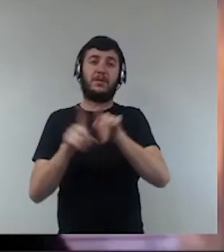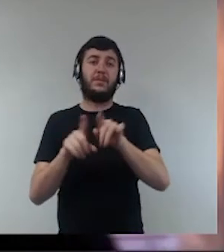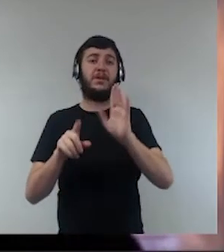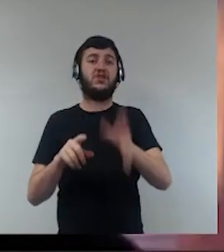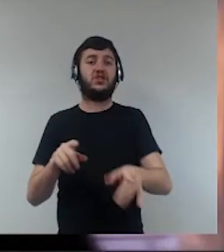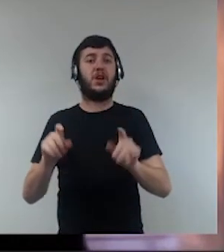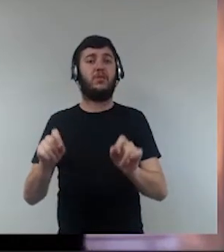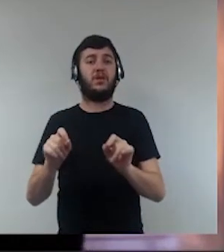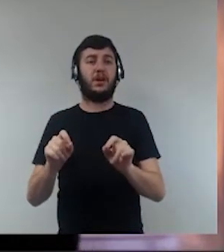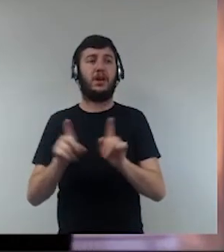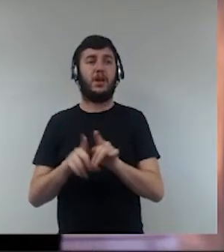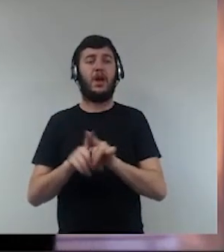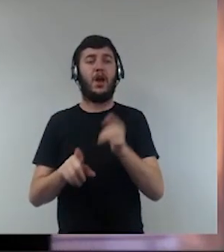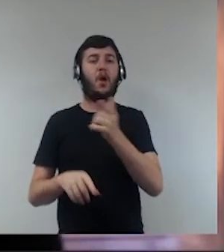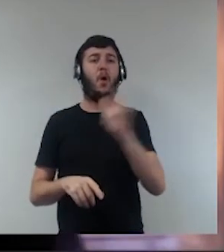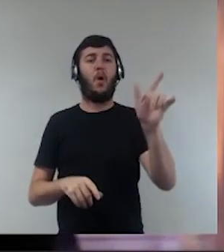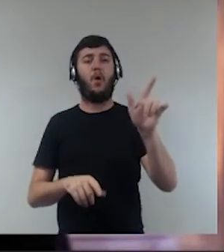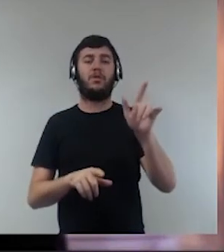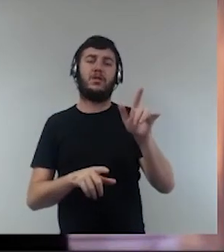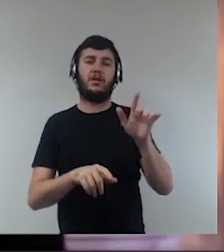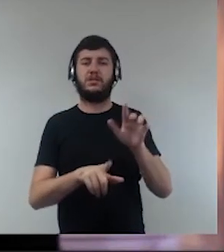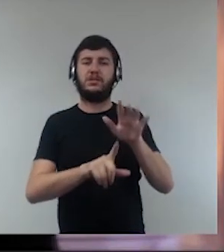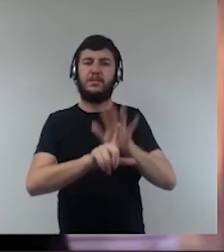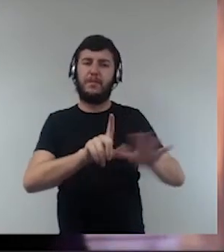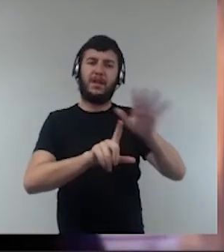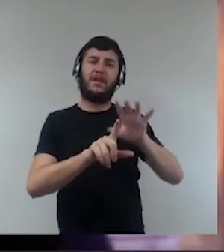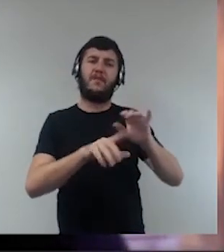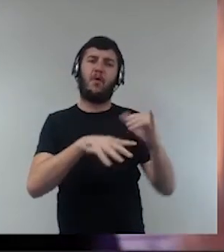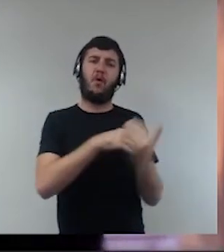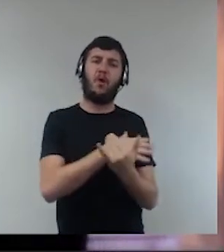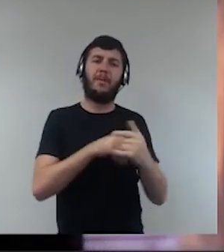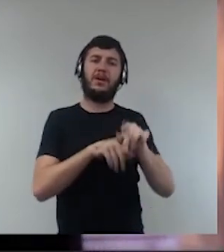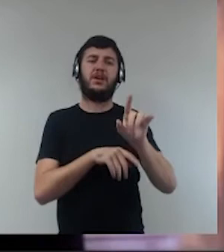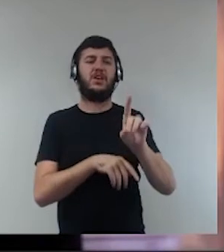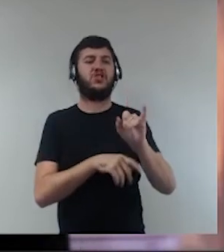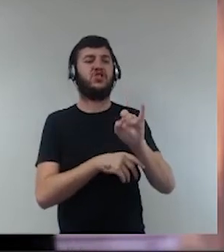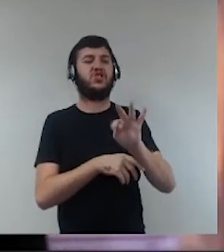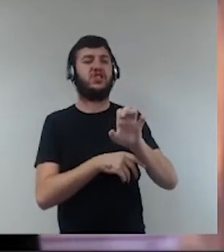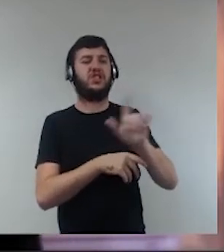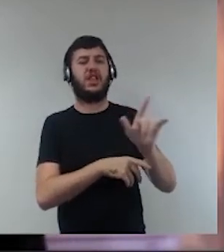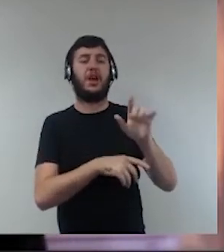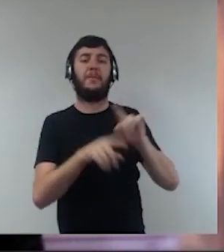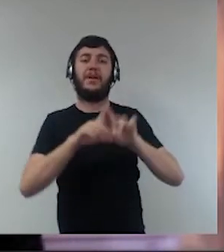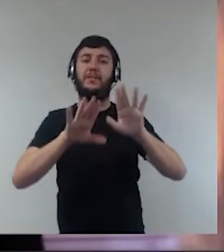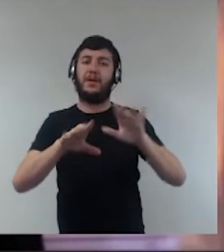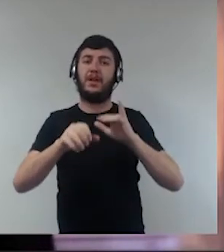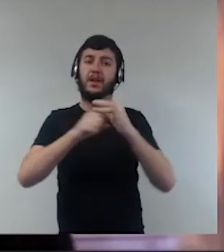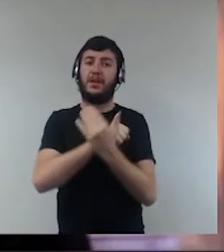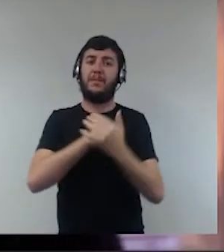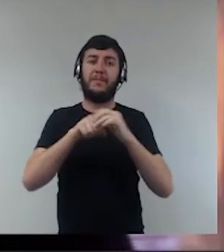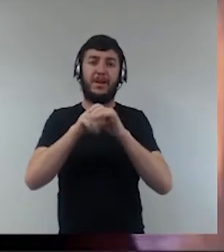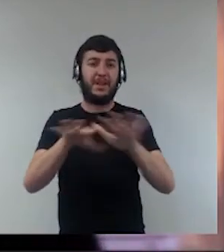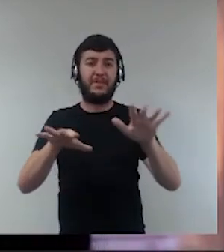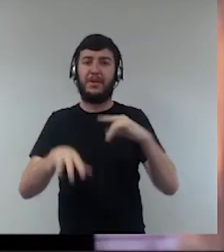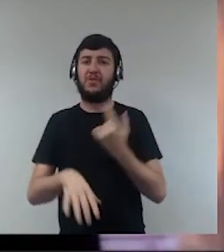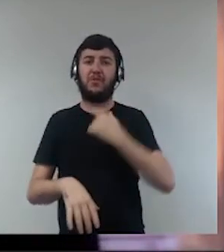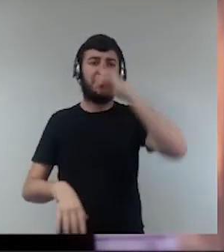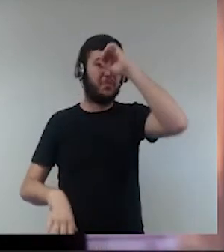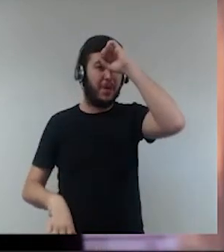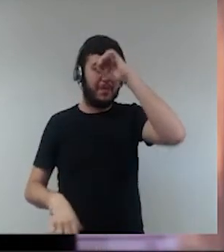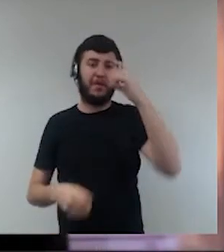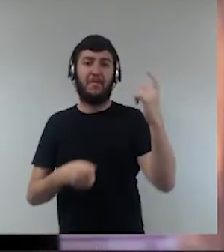processual, e em momento de pandemia, isso é muito importante, porque nós não sabemos quando vamos voltar ao normal, nós não